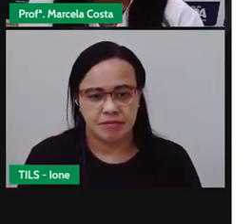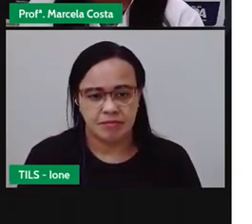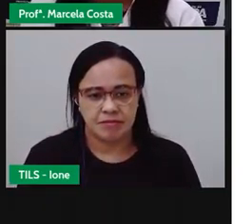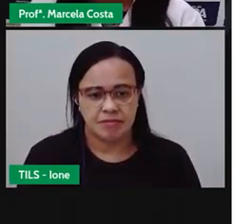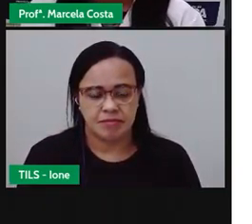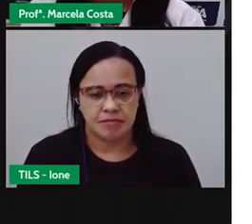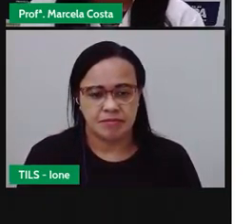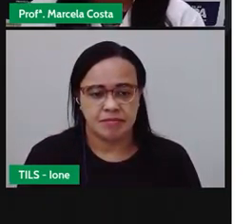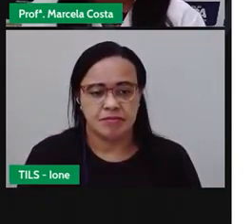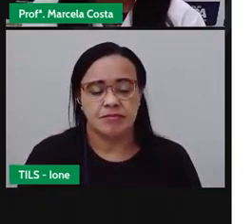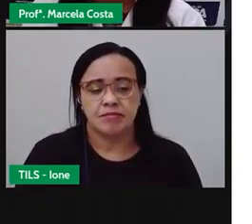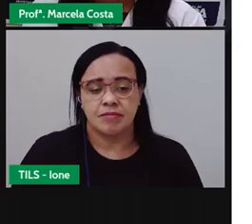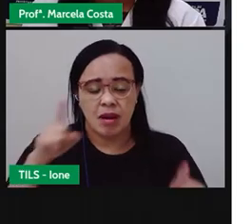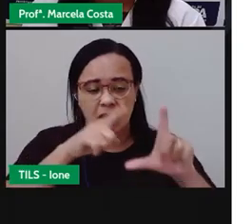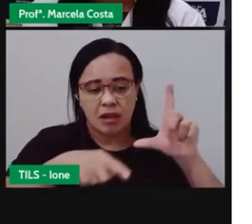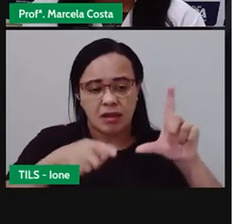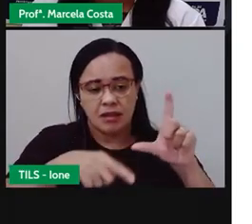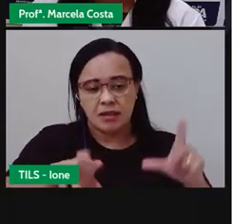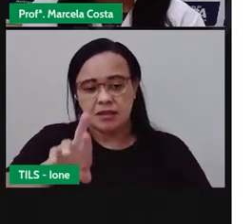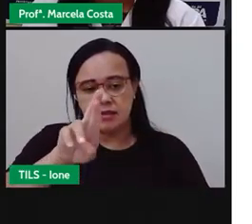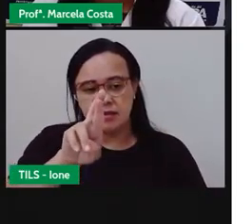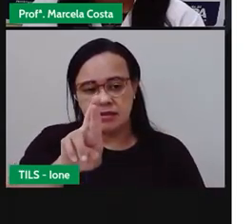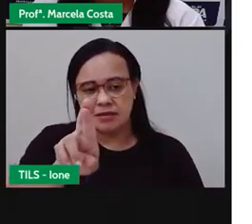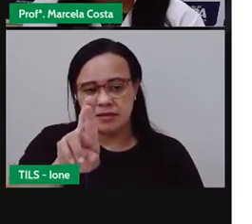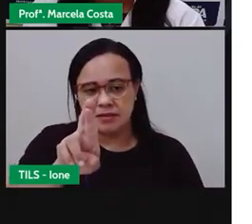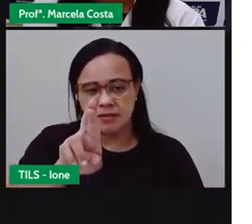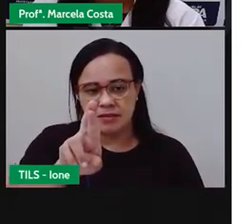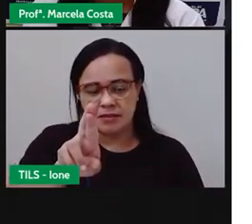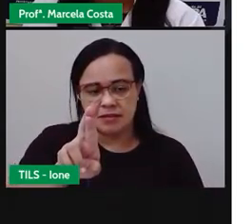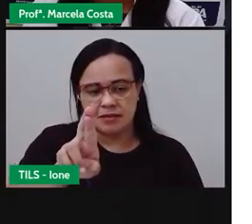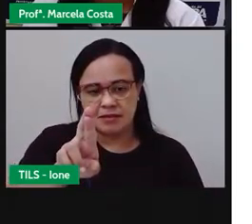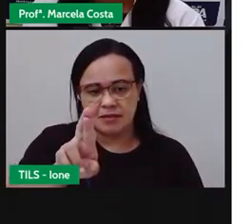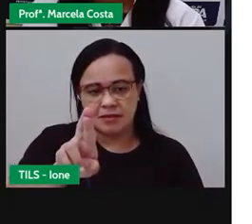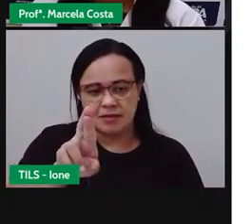Olha a letra R nessas palavras.